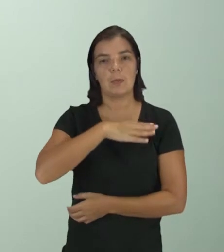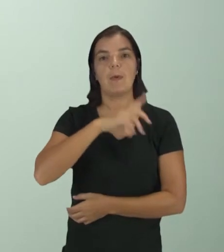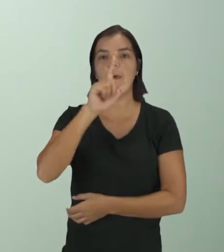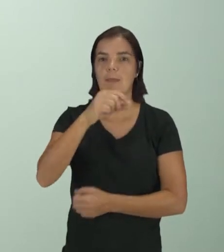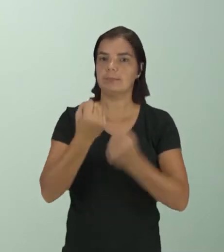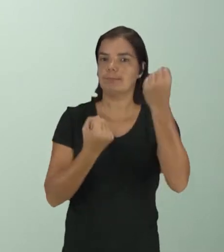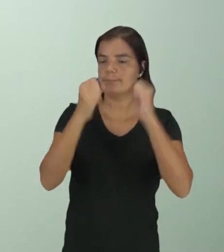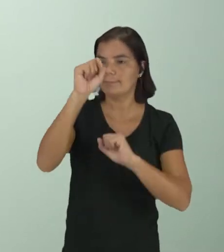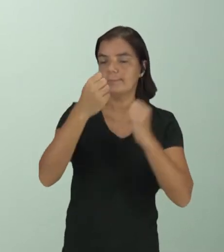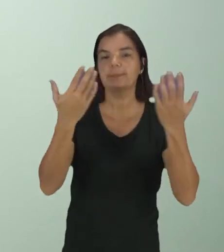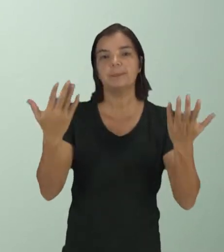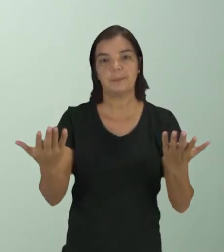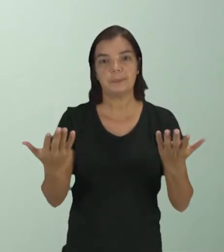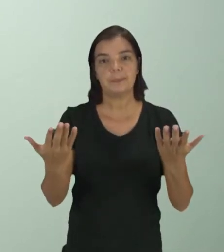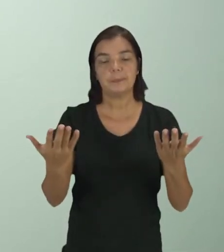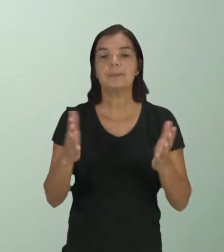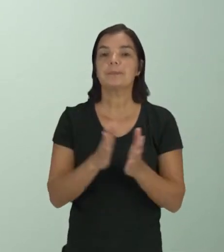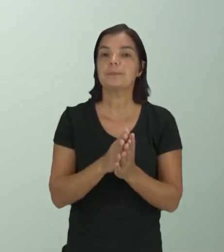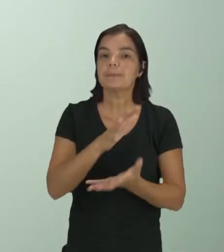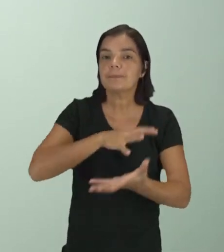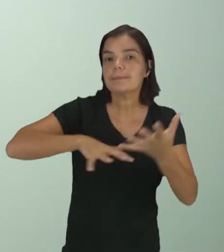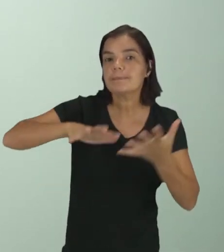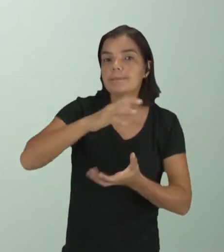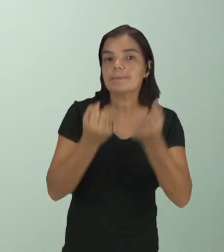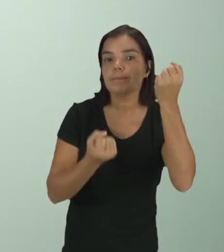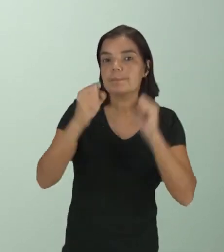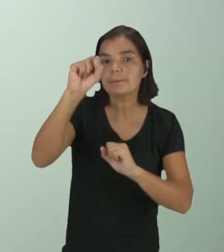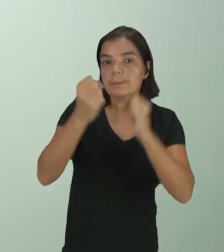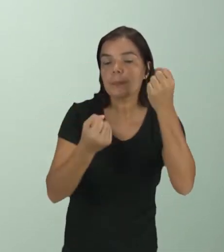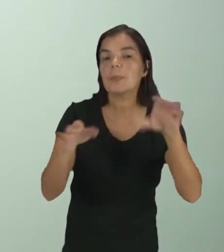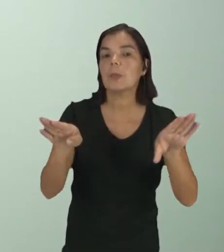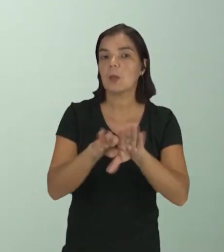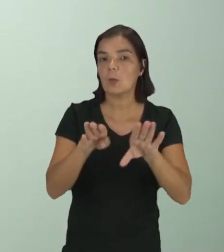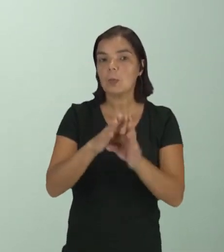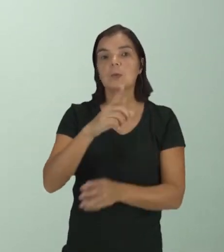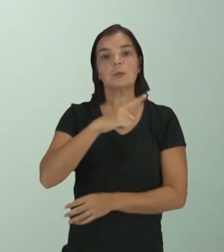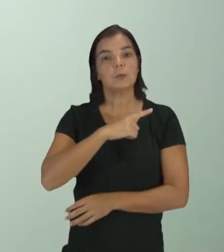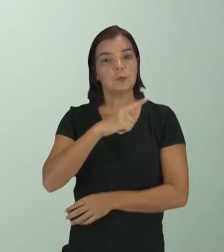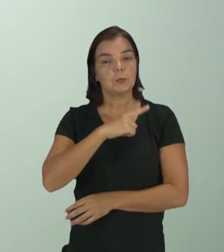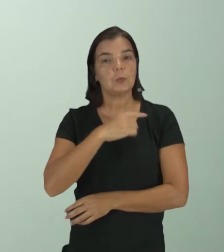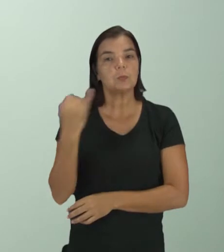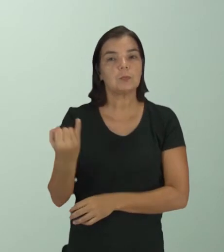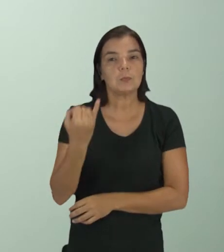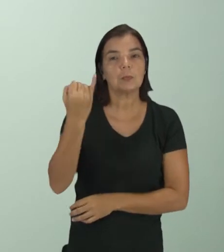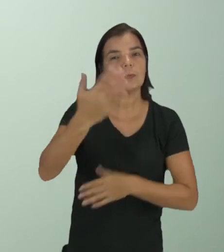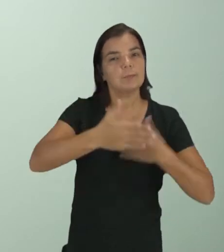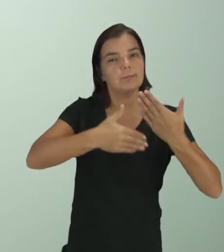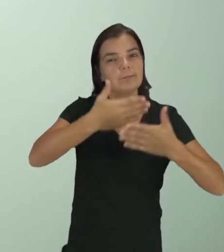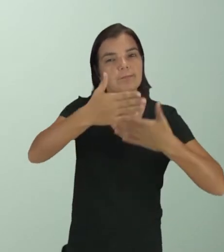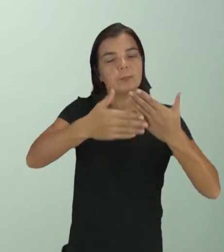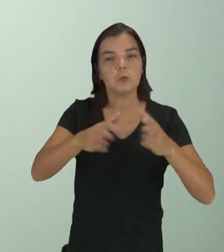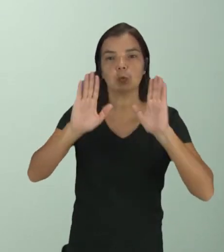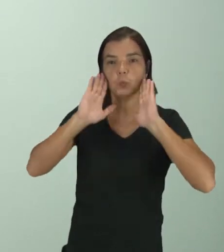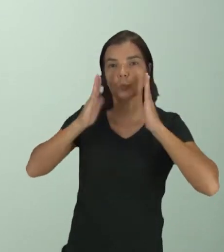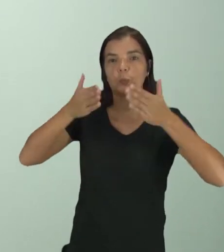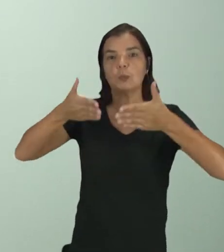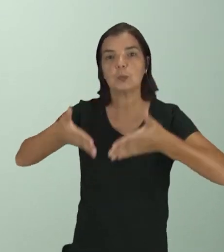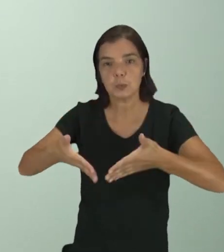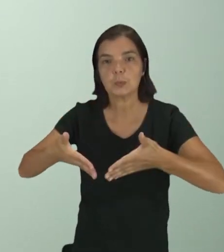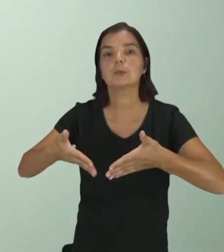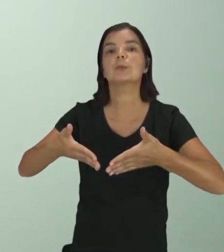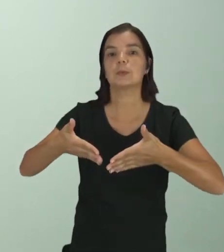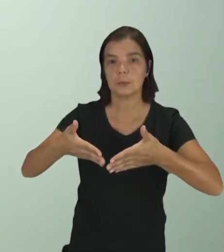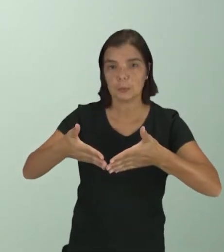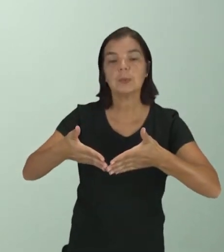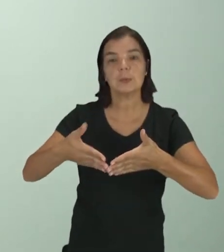Industrial. As revoluções industriais, as indústrias, elas tiveram um importante processo de se concentrarem nas